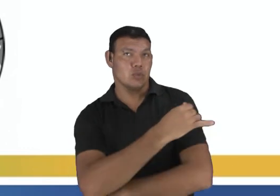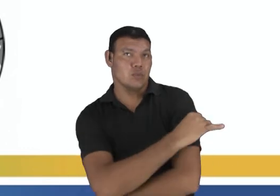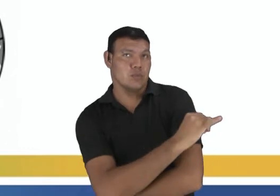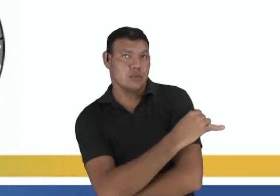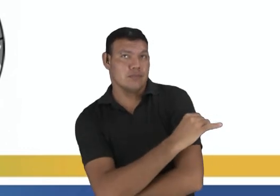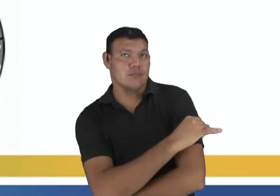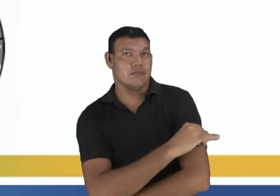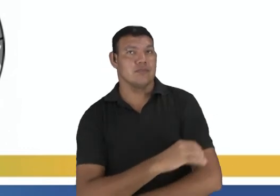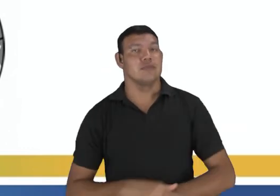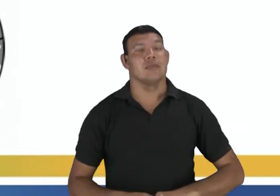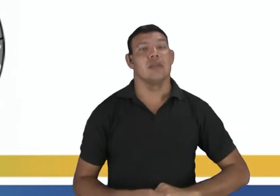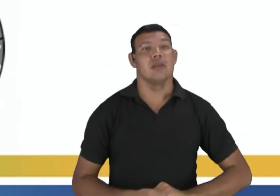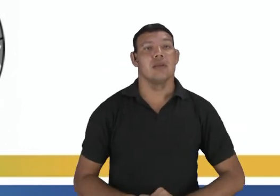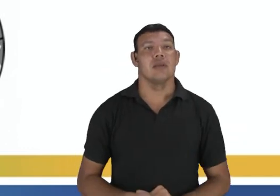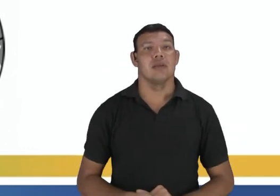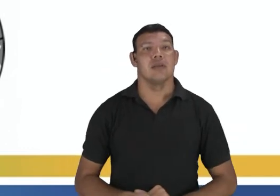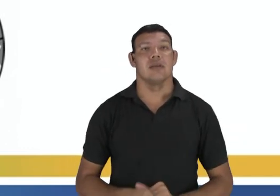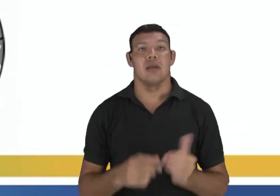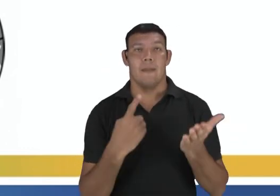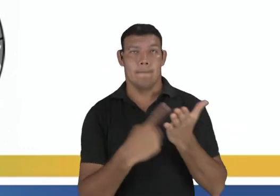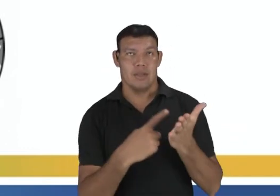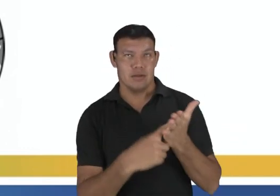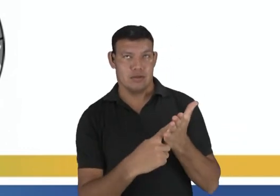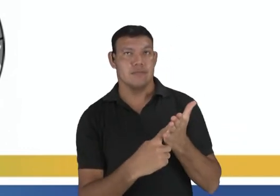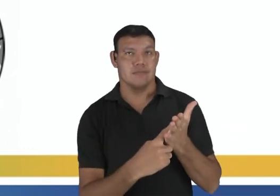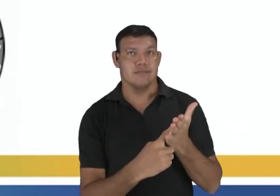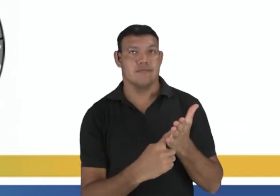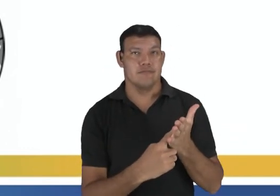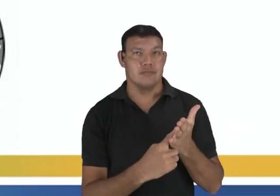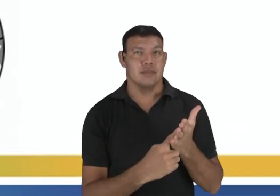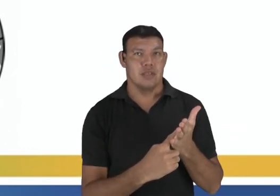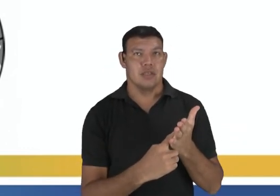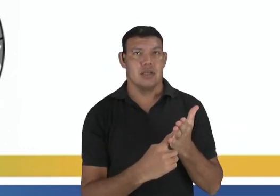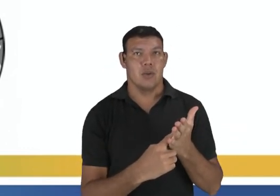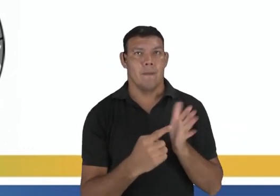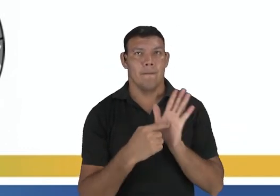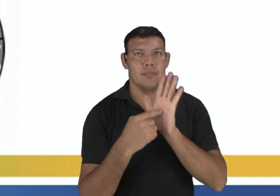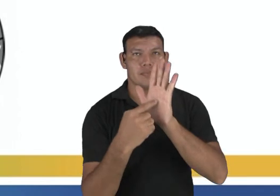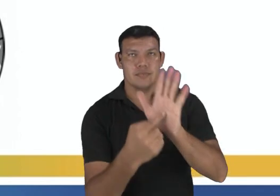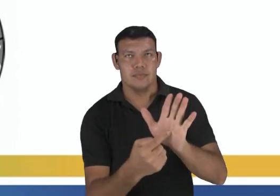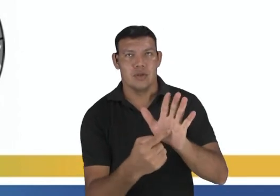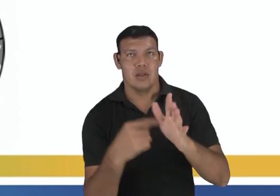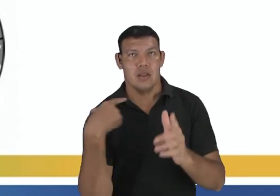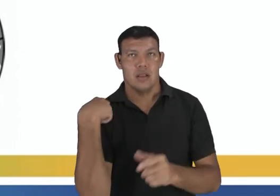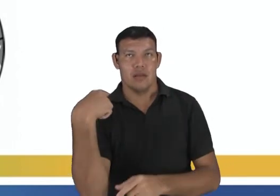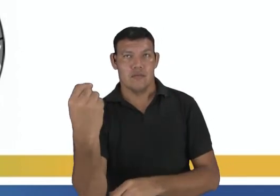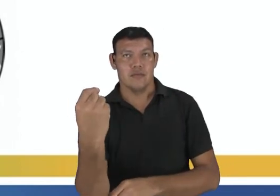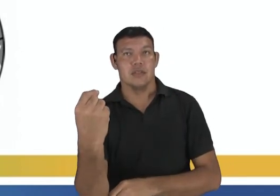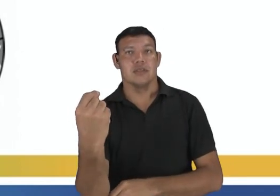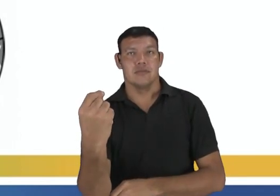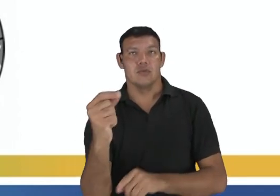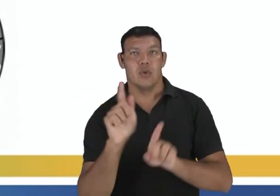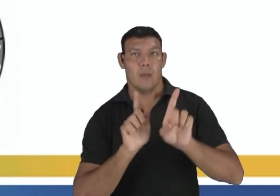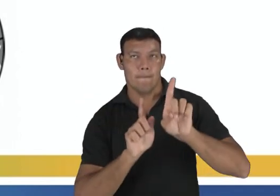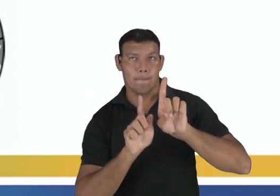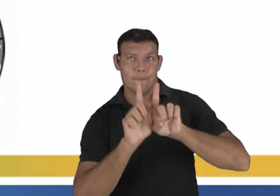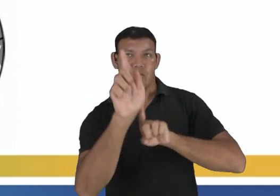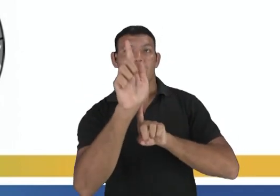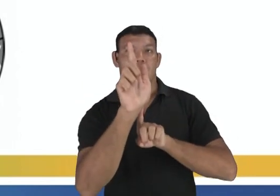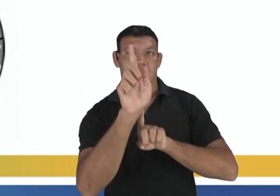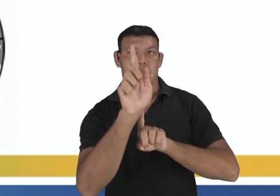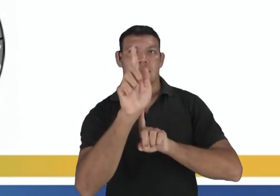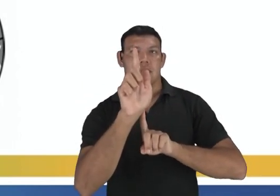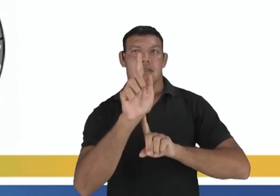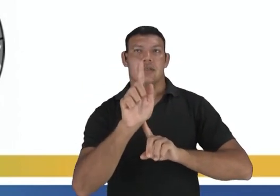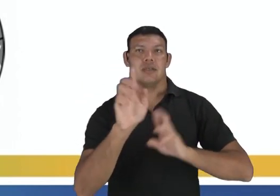no ponto de reentrada seria, então, tem as opções aí para a gente fazer análise. O que a gente precisa entender? Que